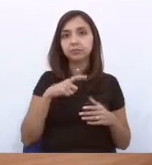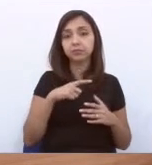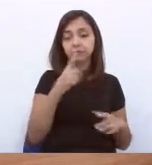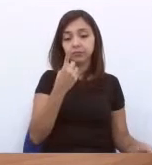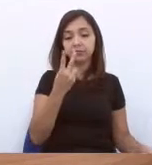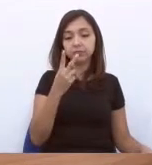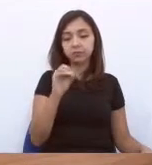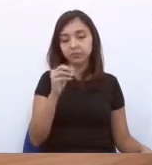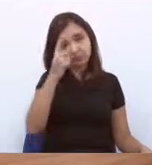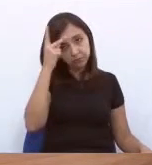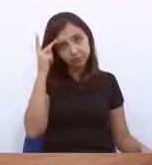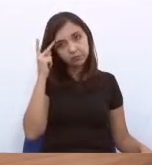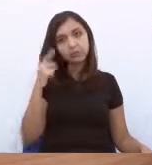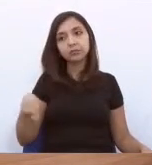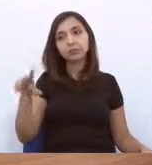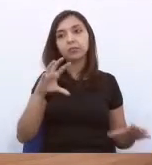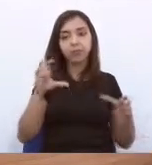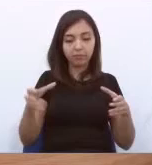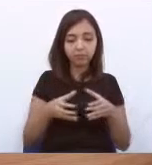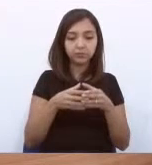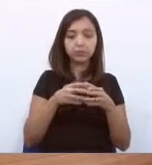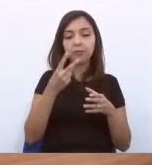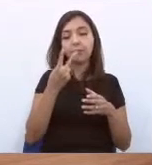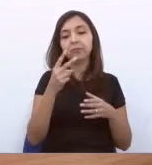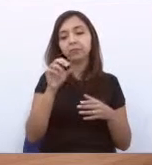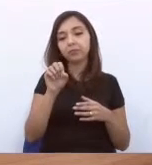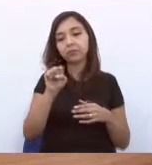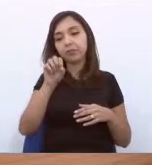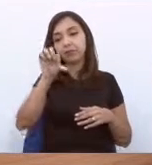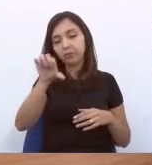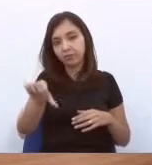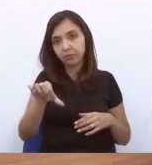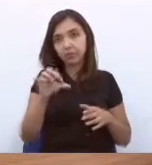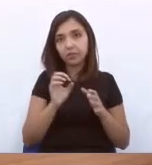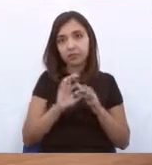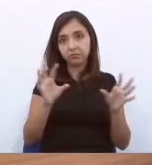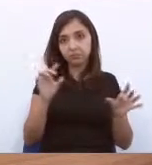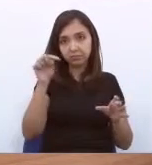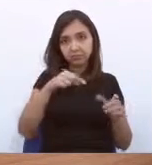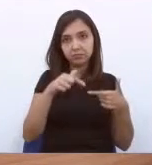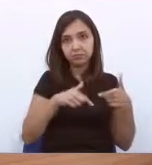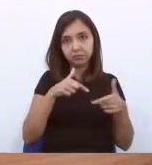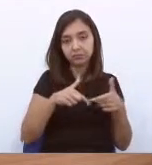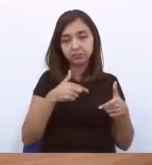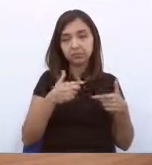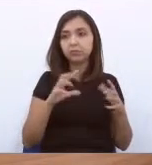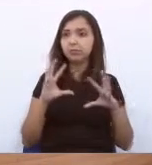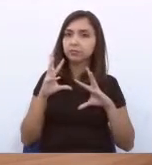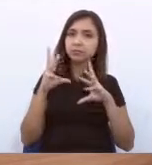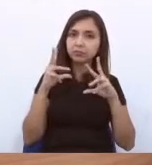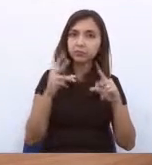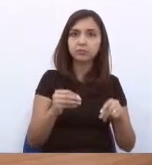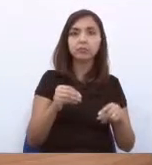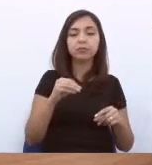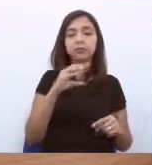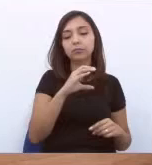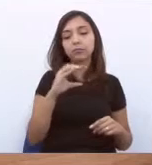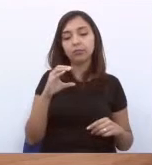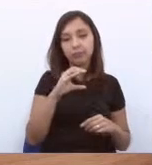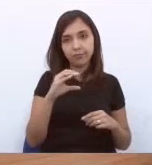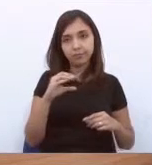cooperados. O sistema ele é composto de 289 permissionários. E todos os cooperados